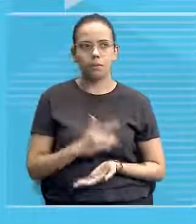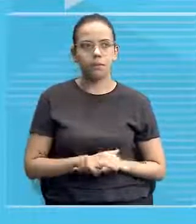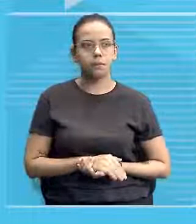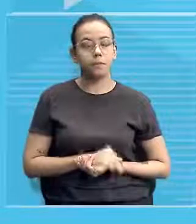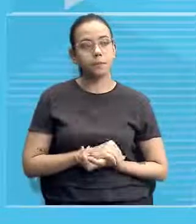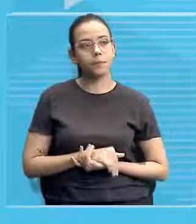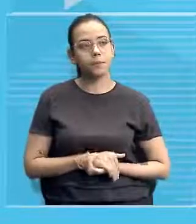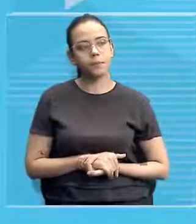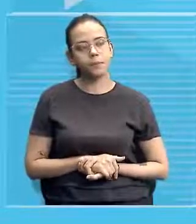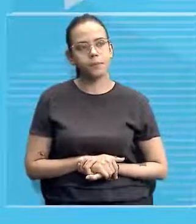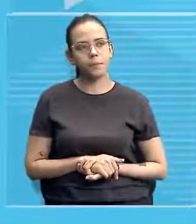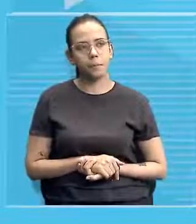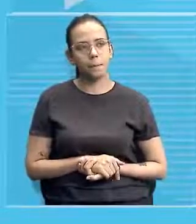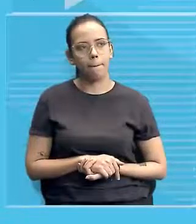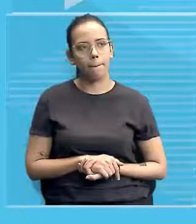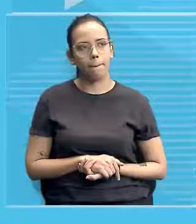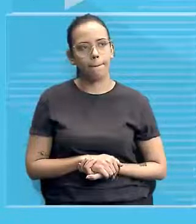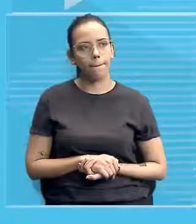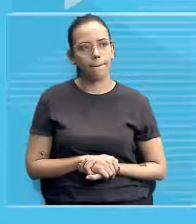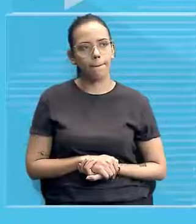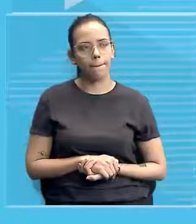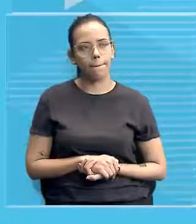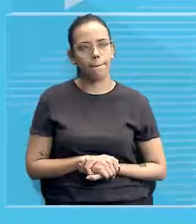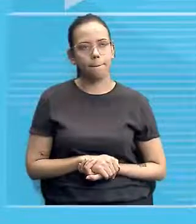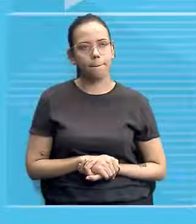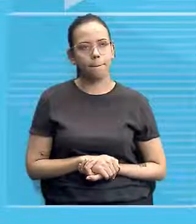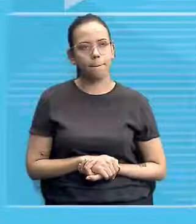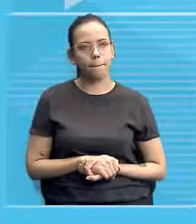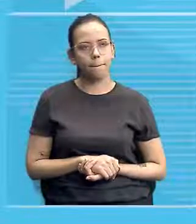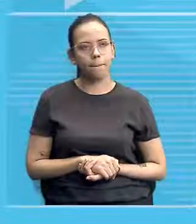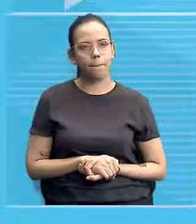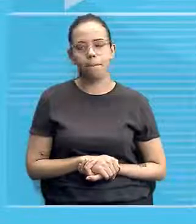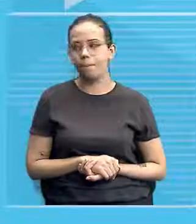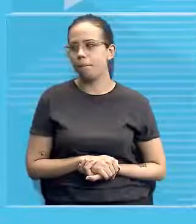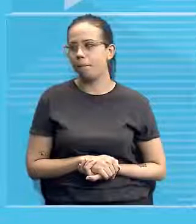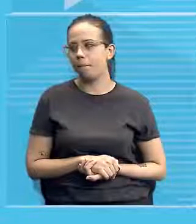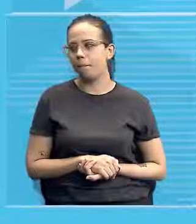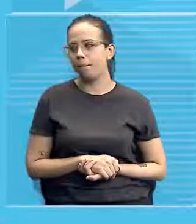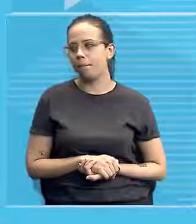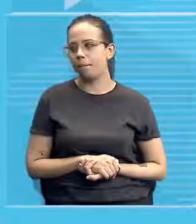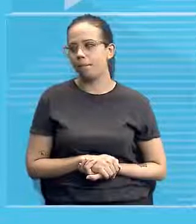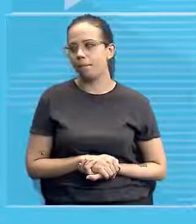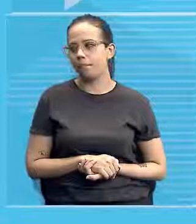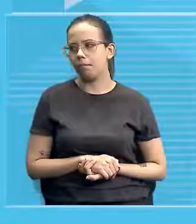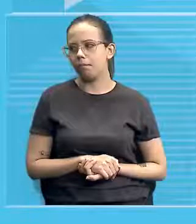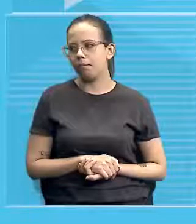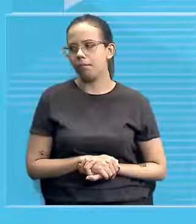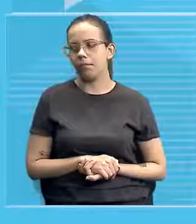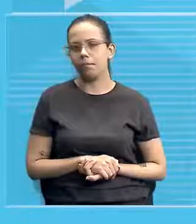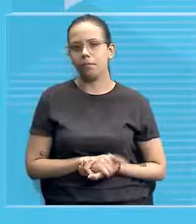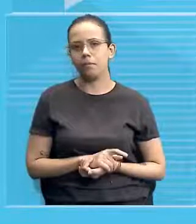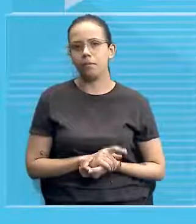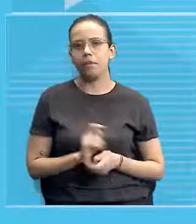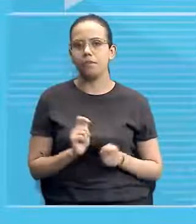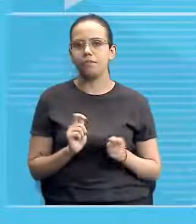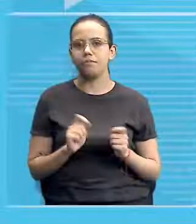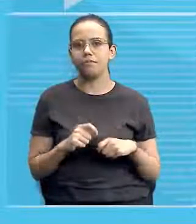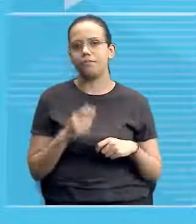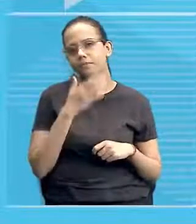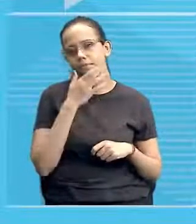Você pode ser homem sendo delicado.